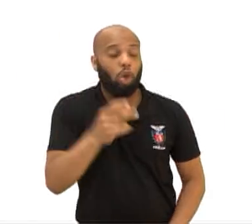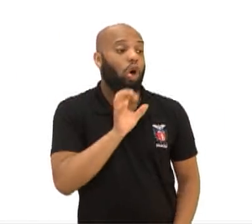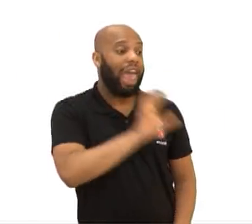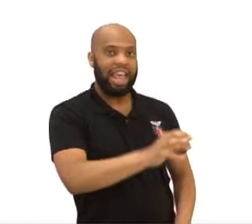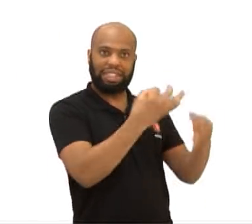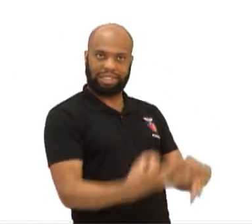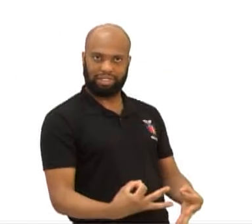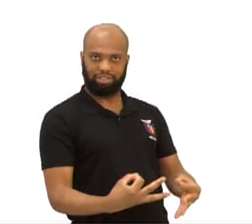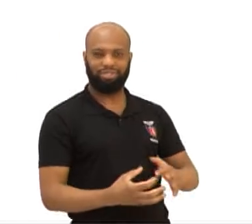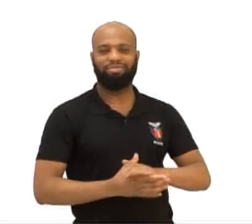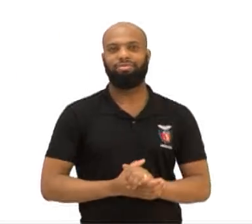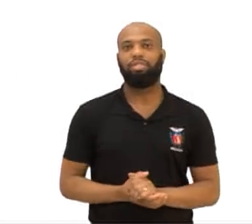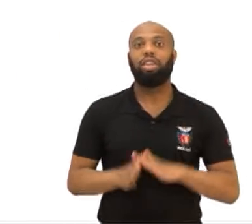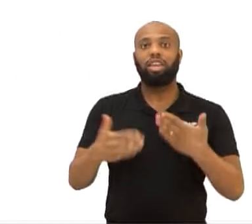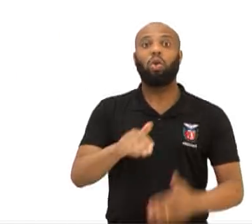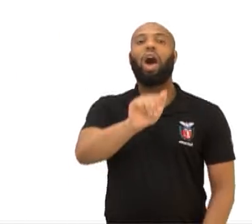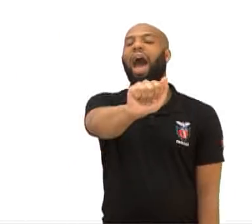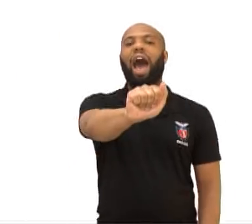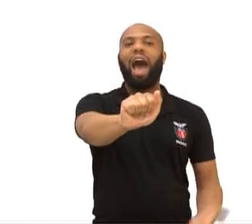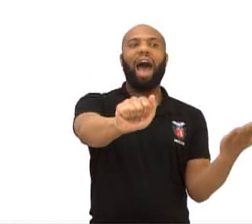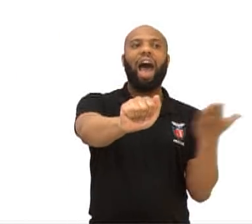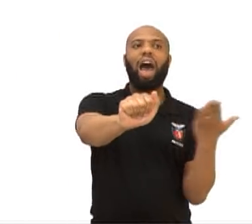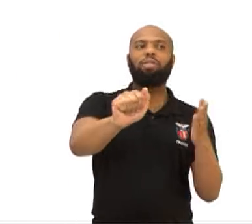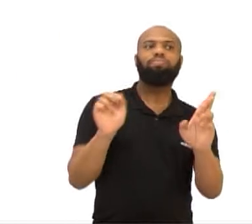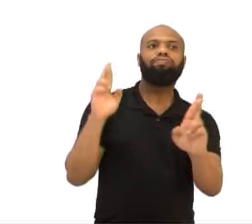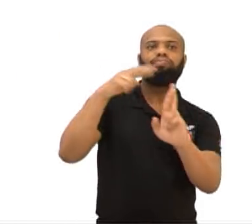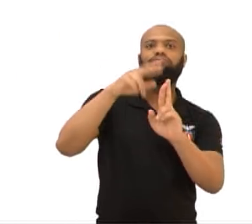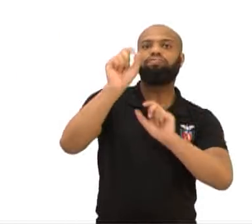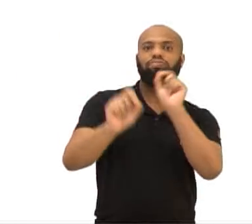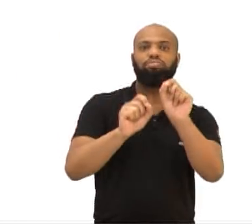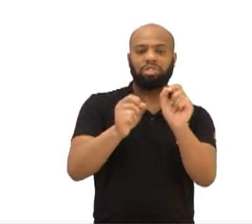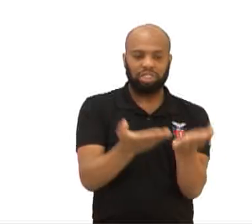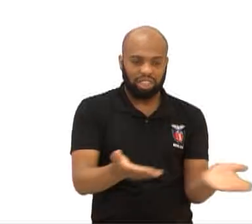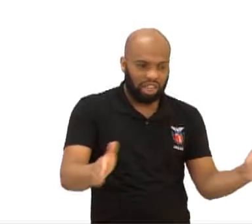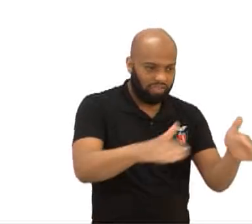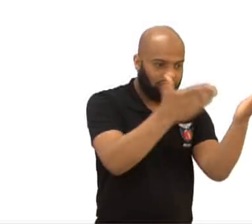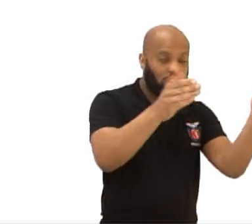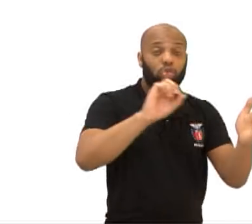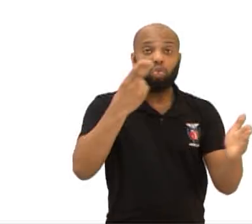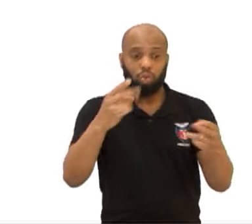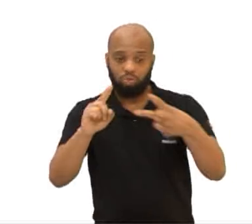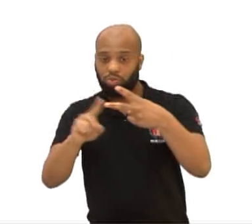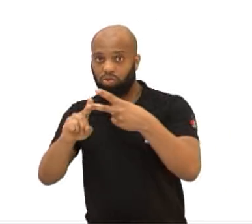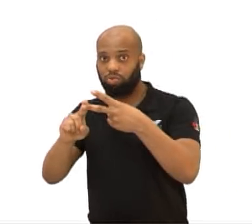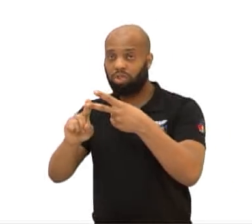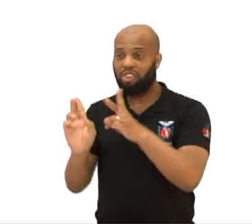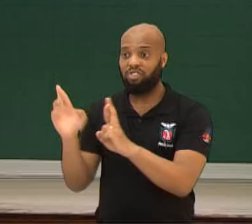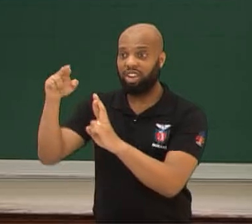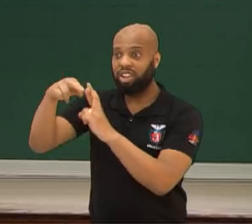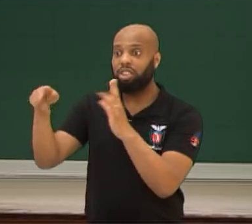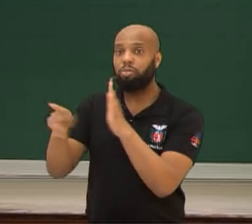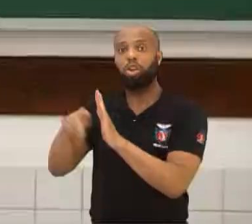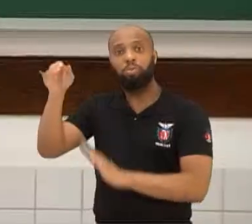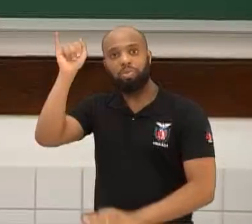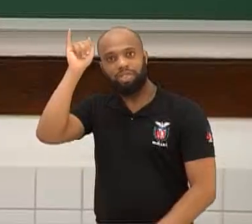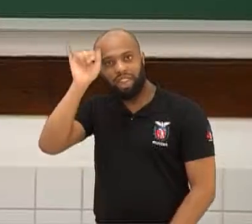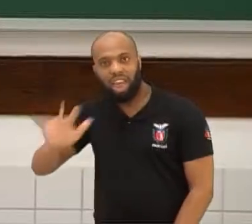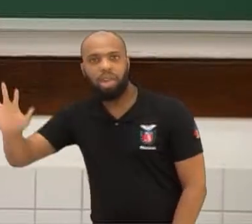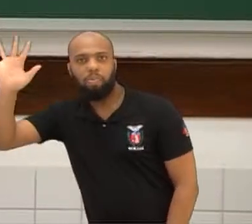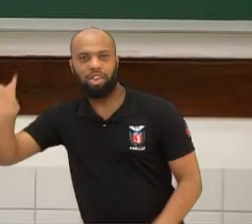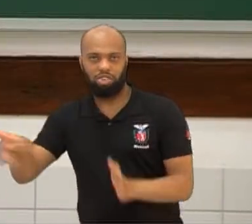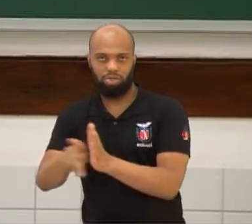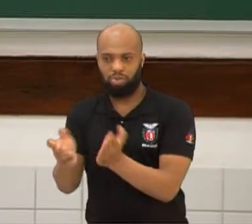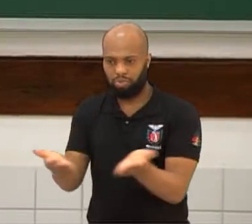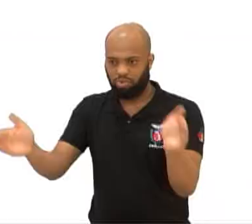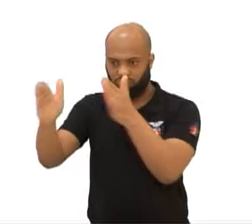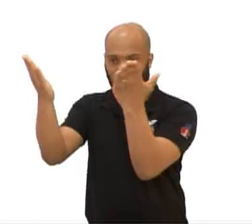confirmaram. Esse a agora se refere ao vaso ou ele se refere à imagem do vaso? Um tempo para